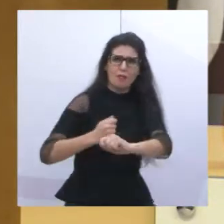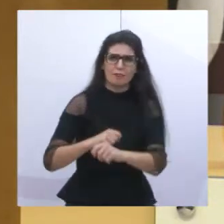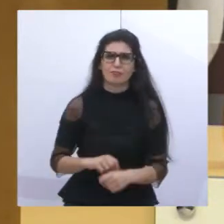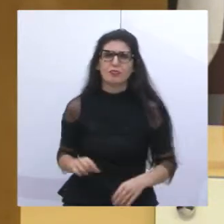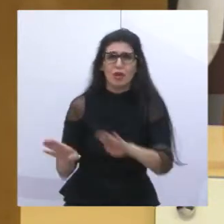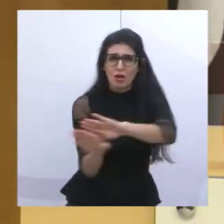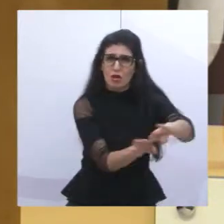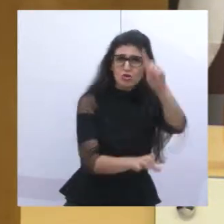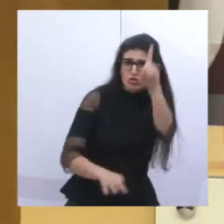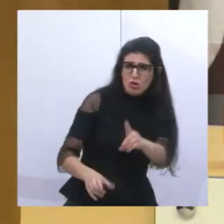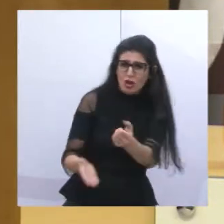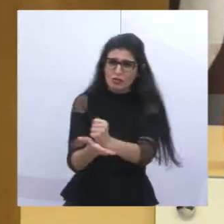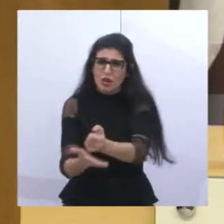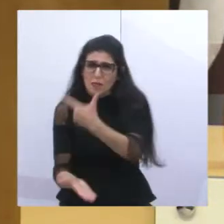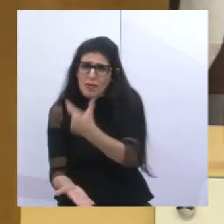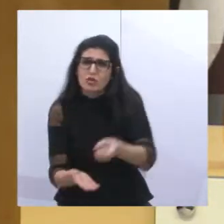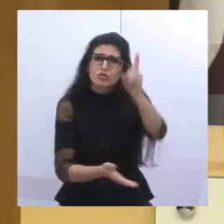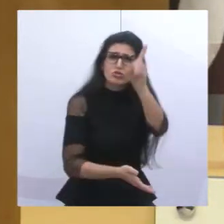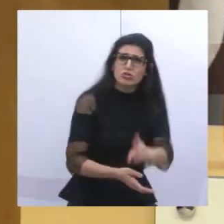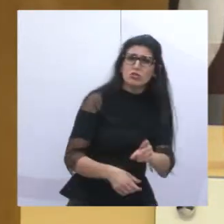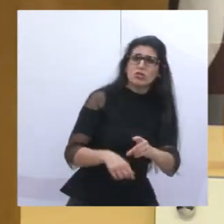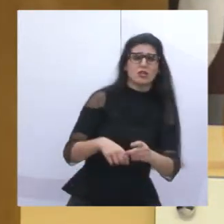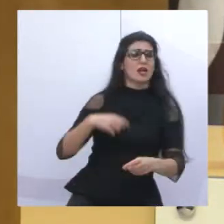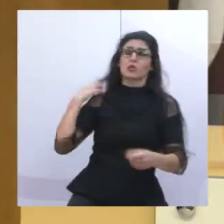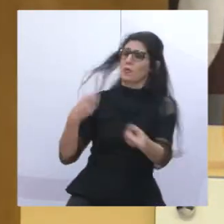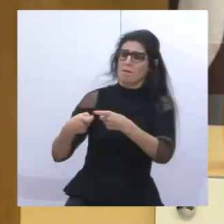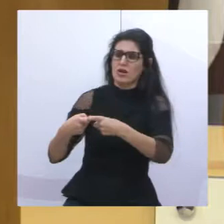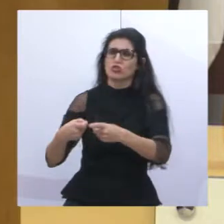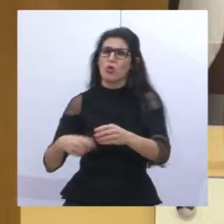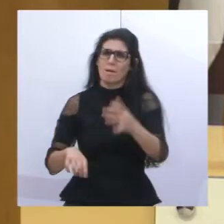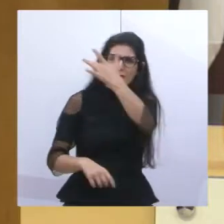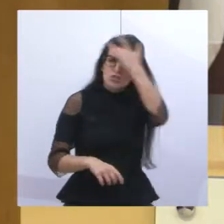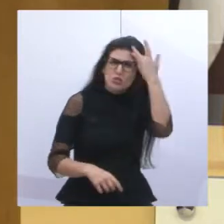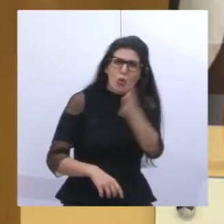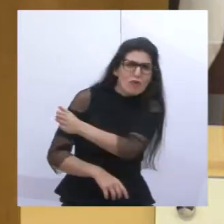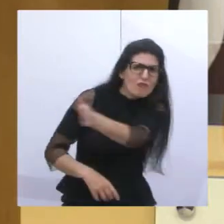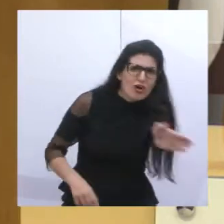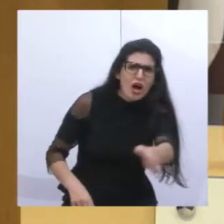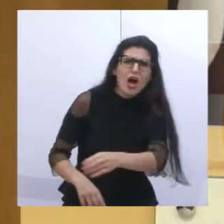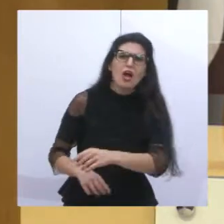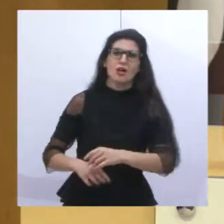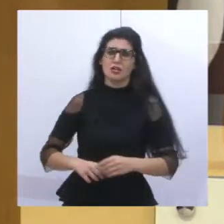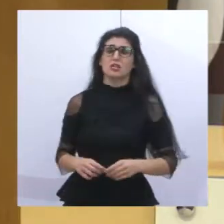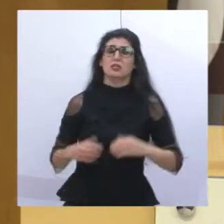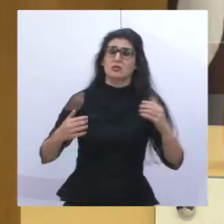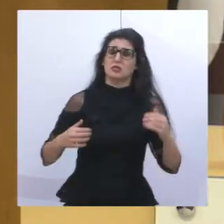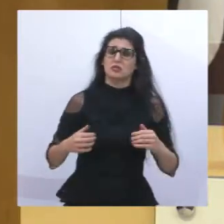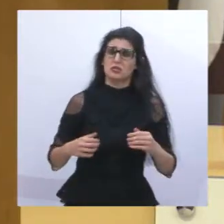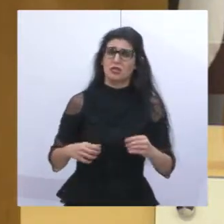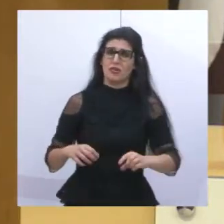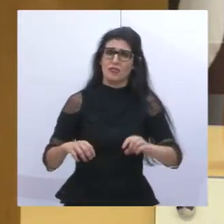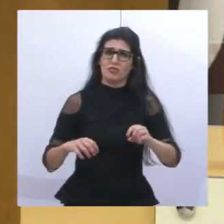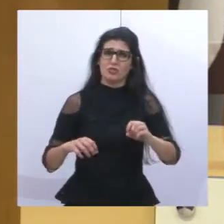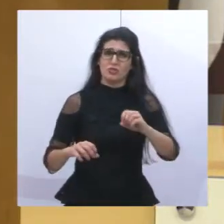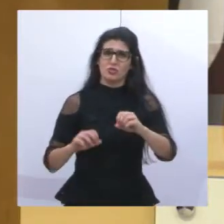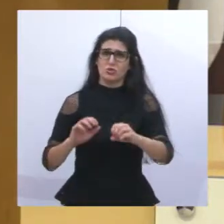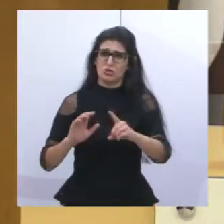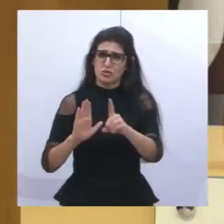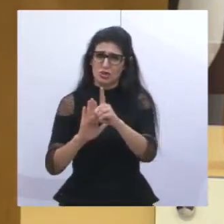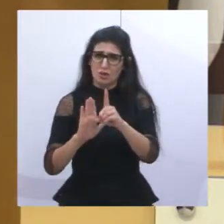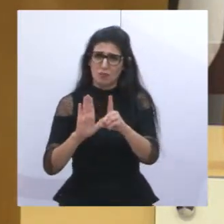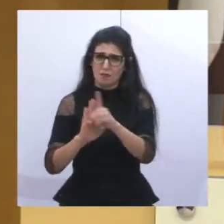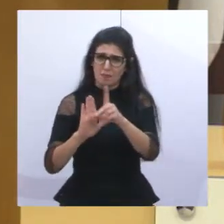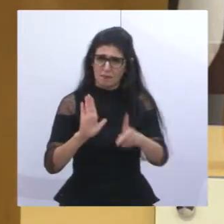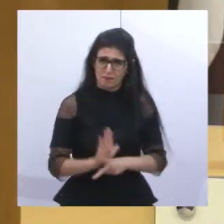que tem direito à medicação, vai numa defensoria pública, eles deveriam processar o Estado. Hoje eles processam